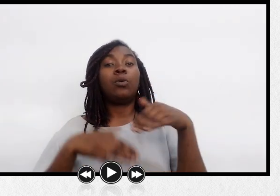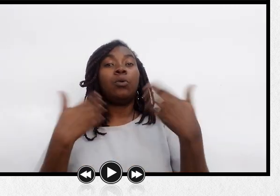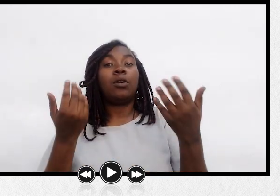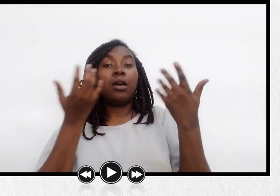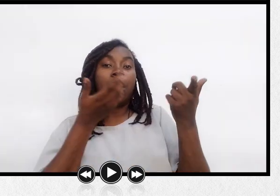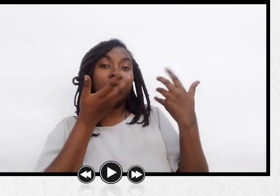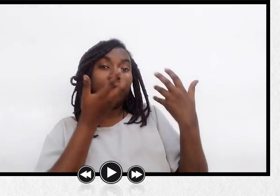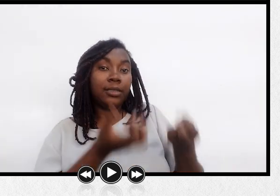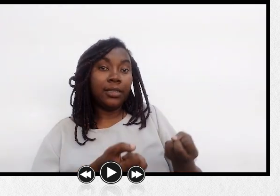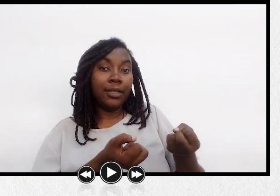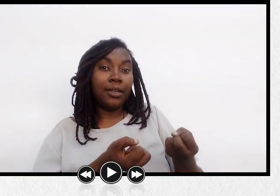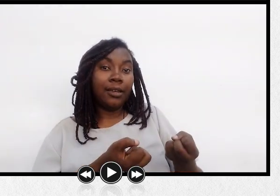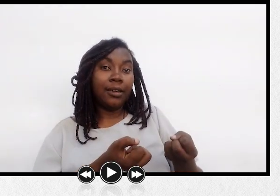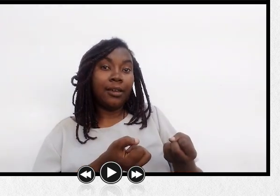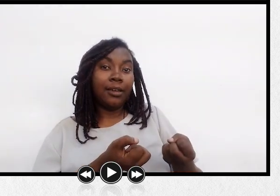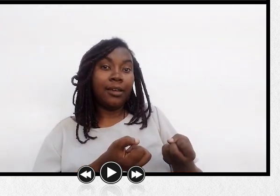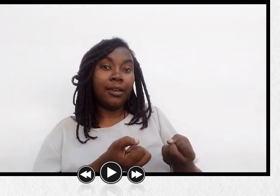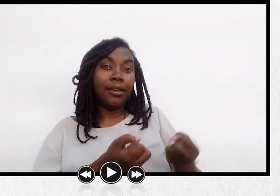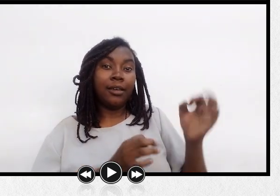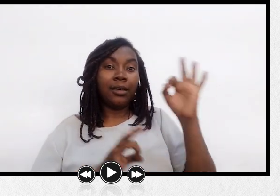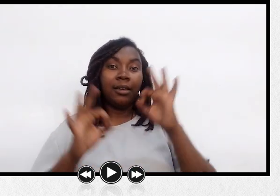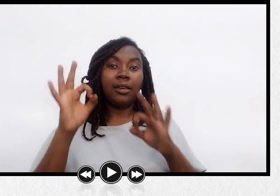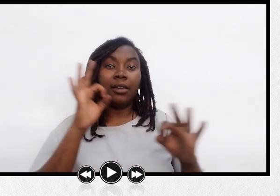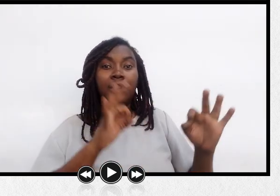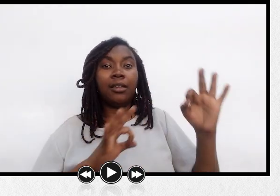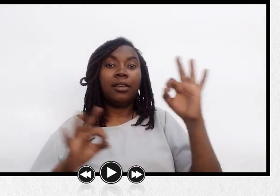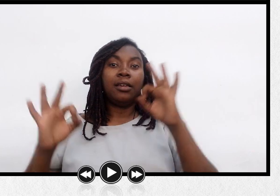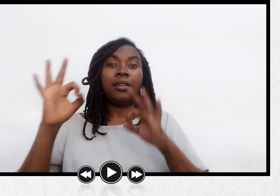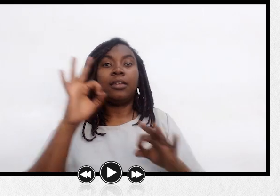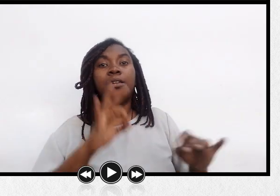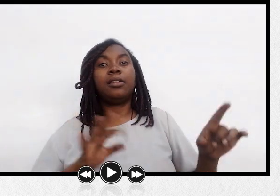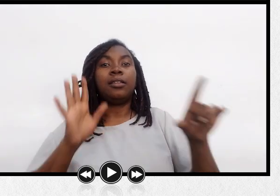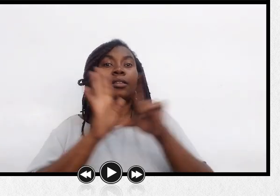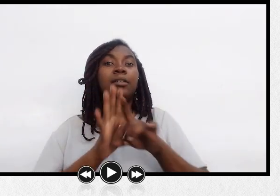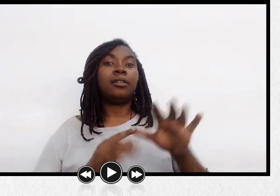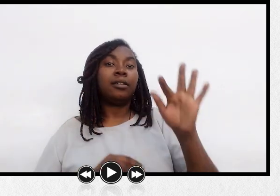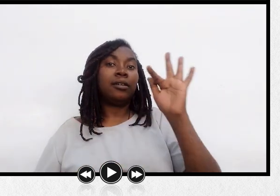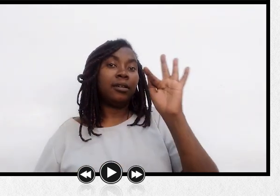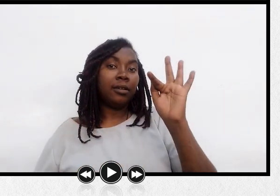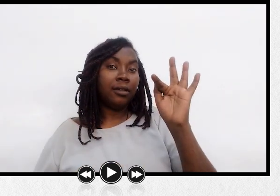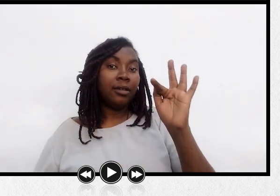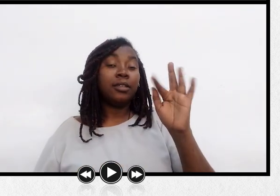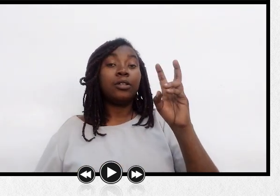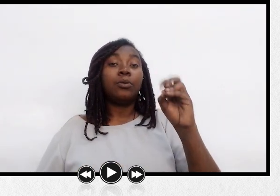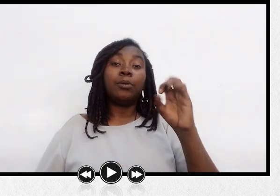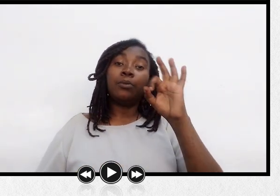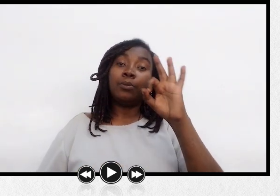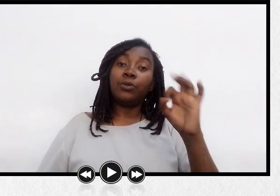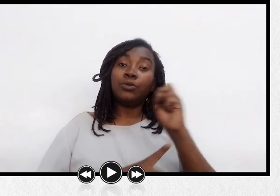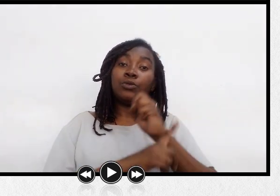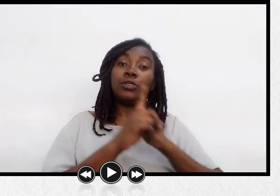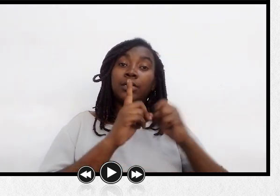aderiu à formatação da lei federal, fica 50% para a